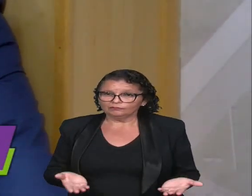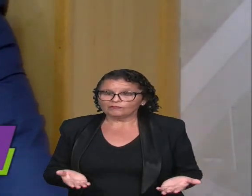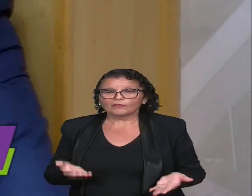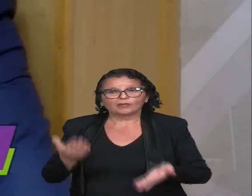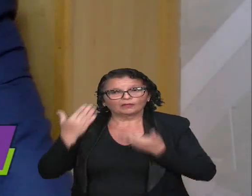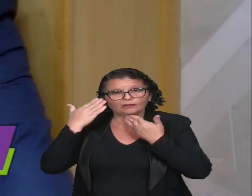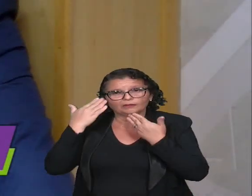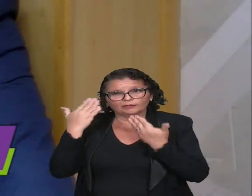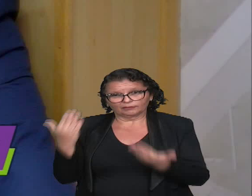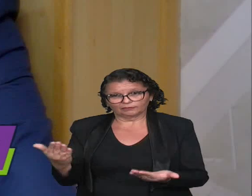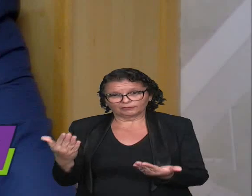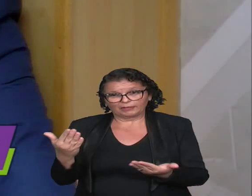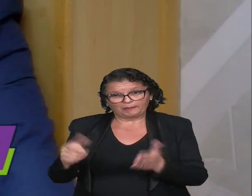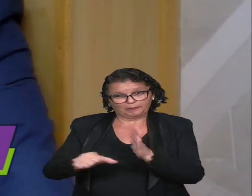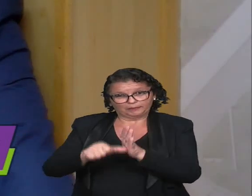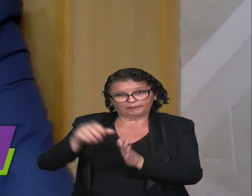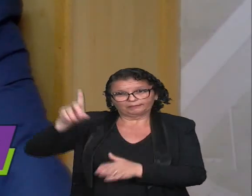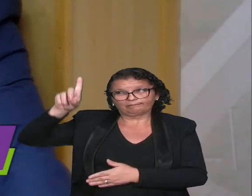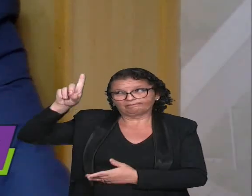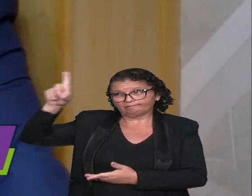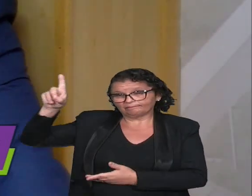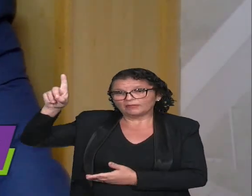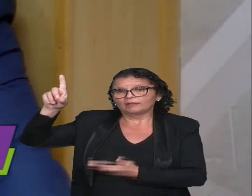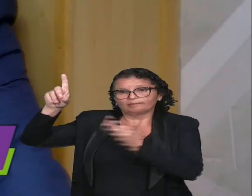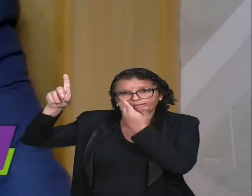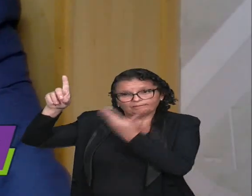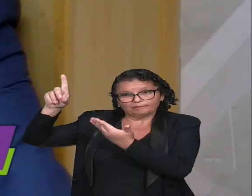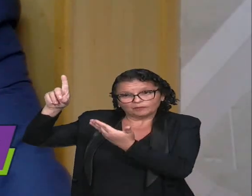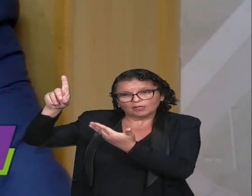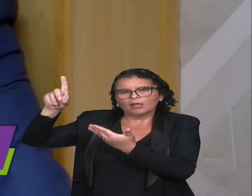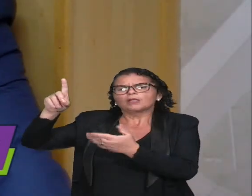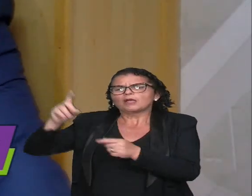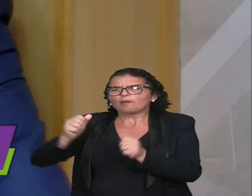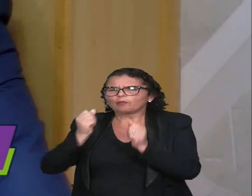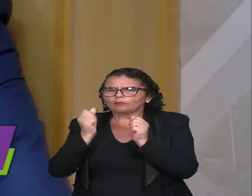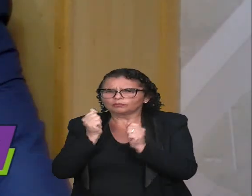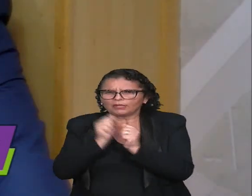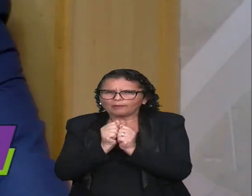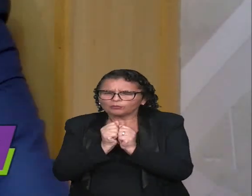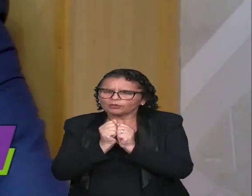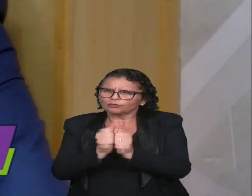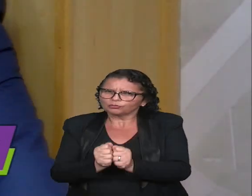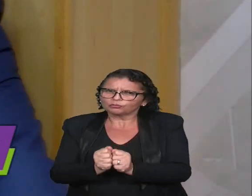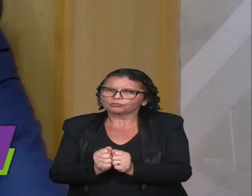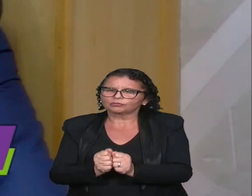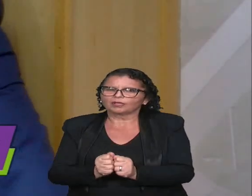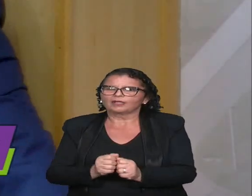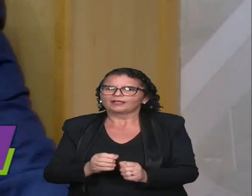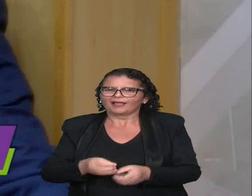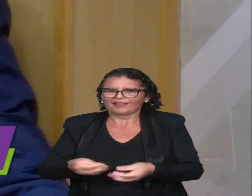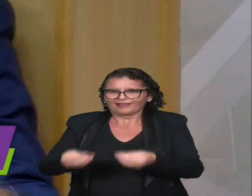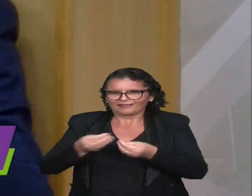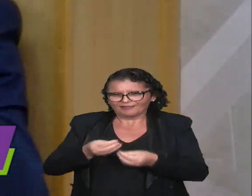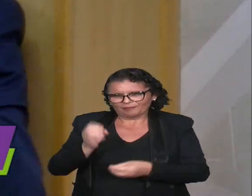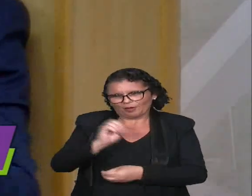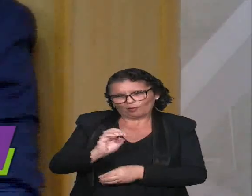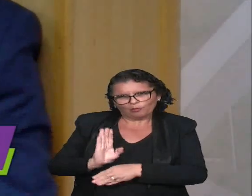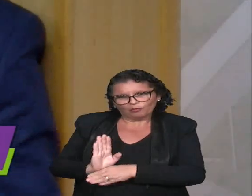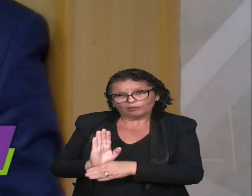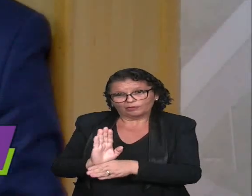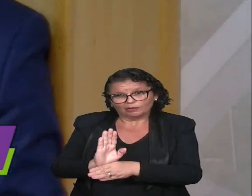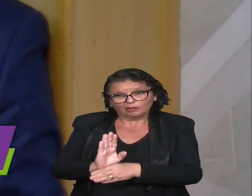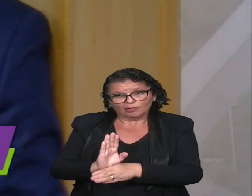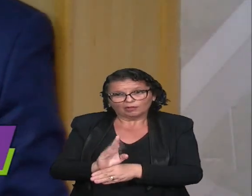agradecer a Deus porque essa possibilidade de continuar colaborando com o nosso município me foi dada me foi confiada pelos